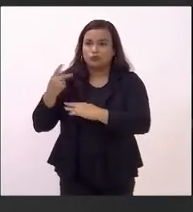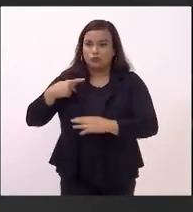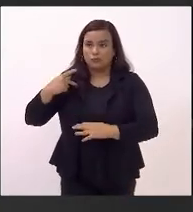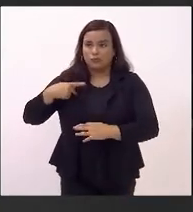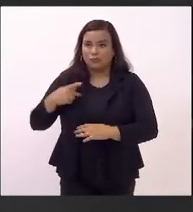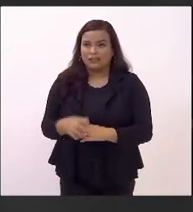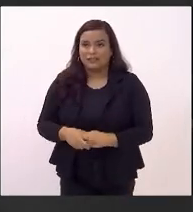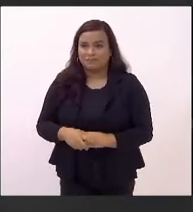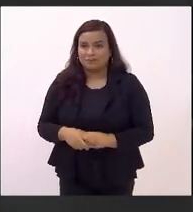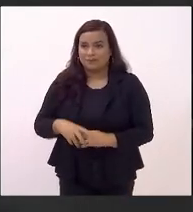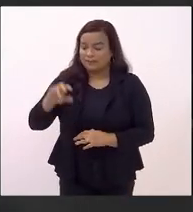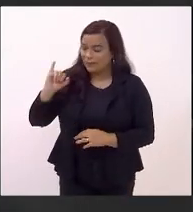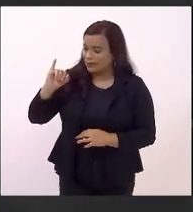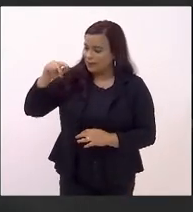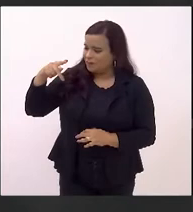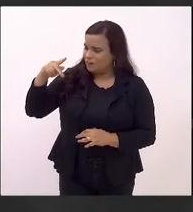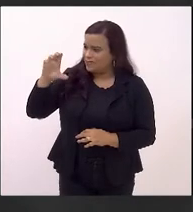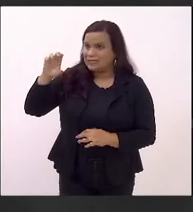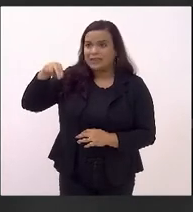o IPCN.